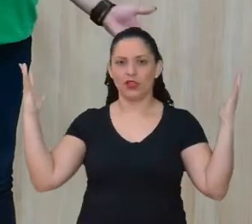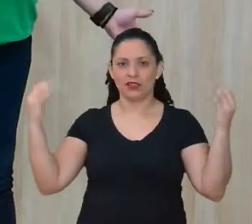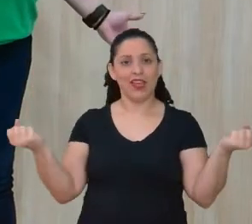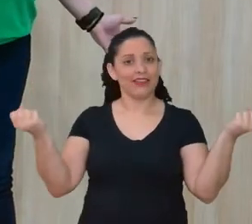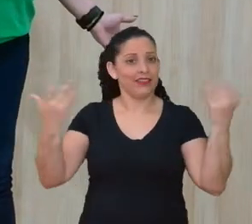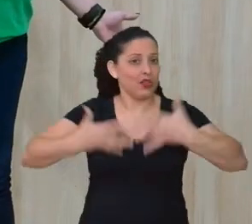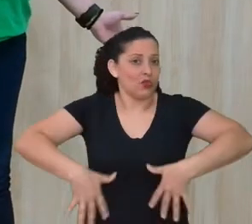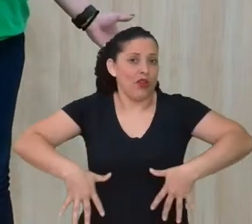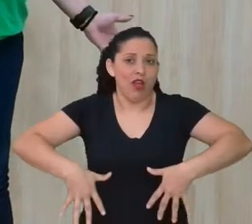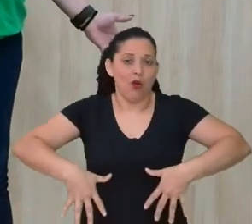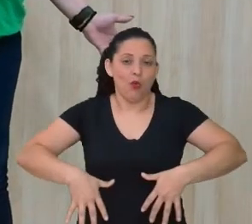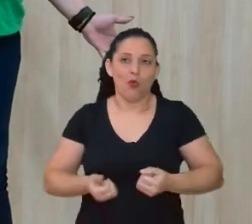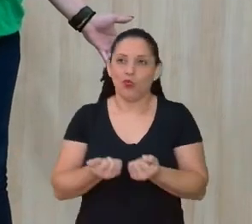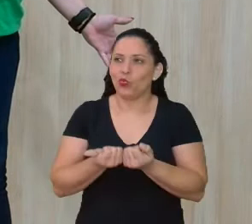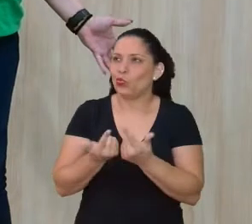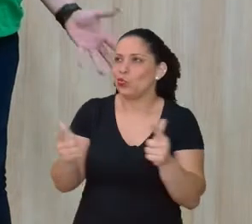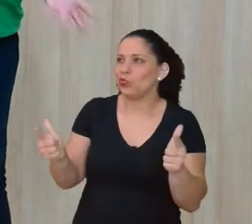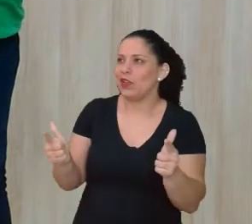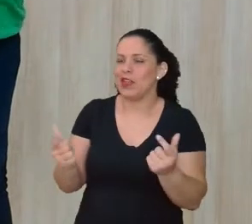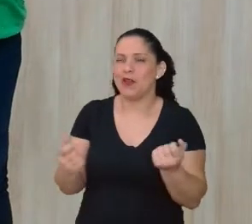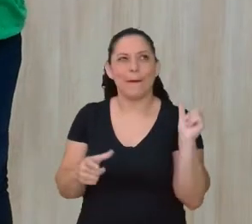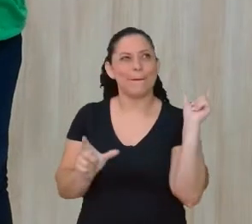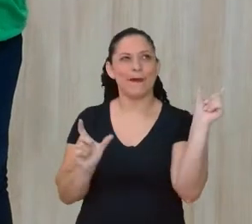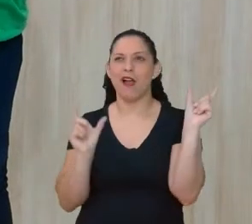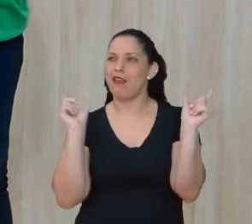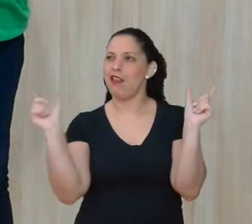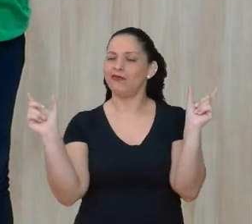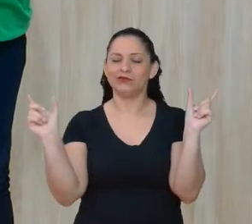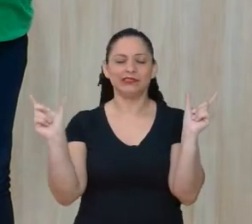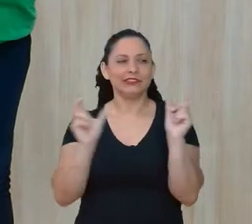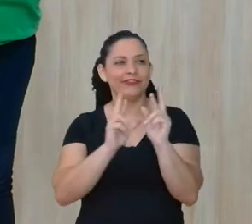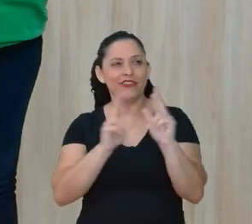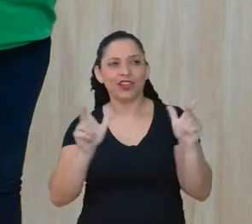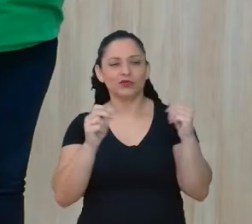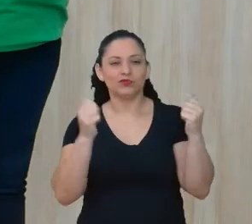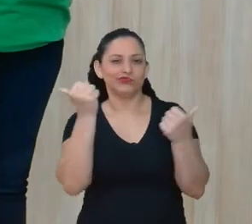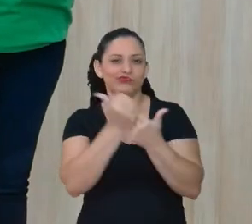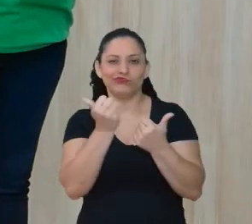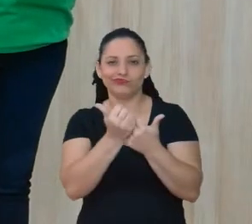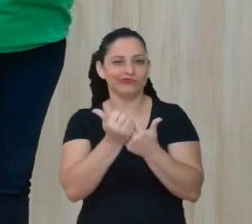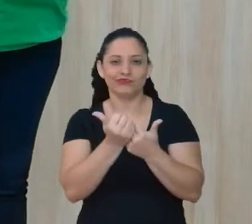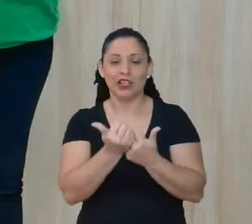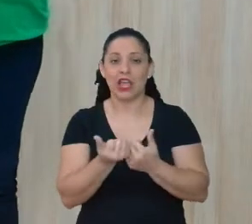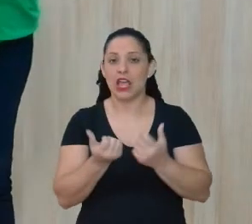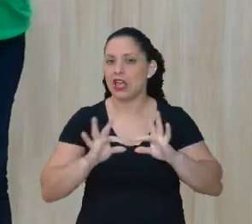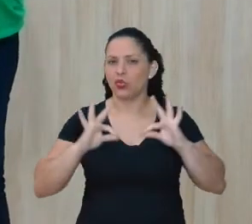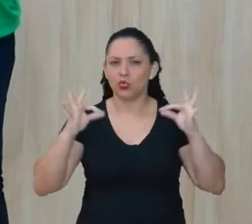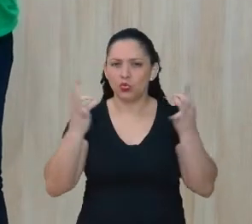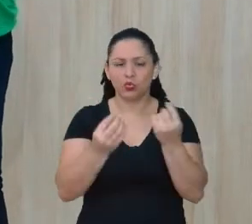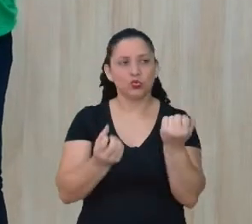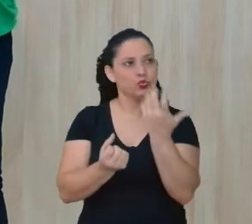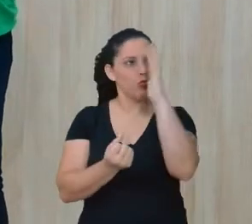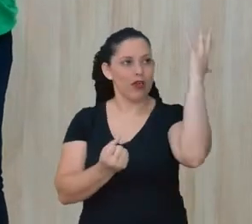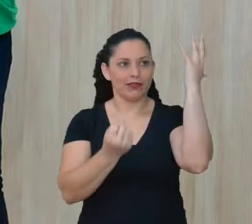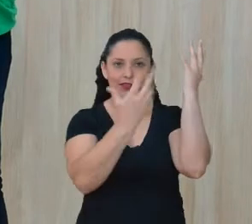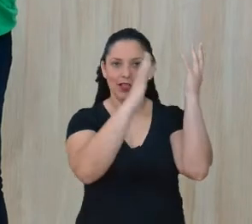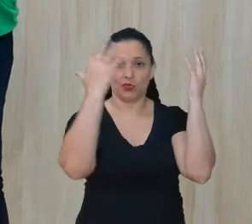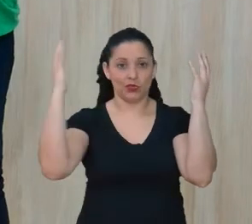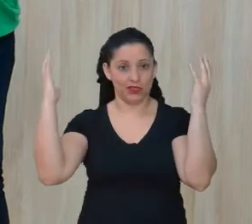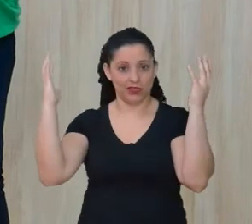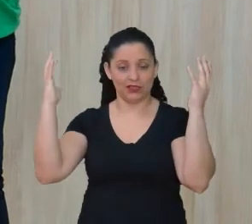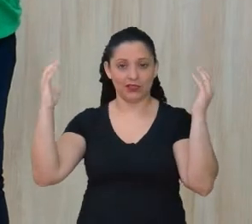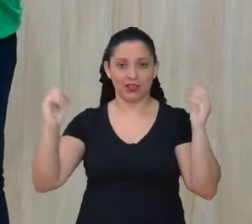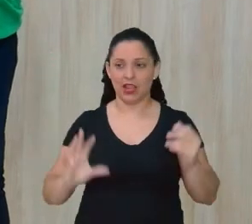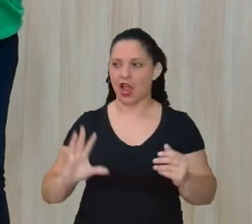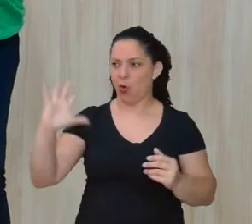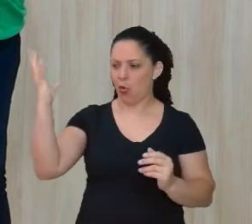naturais, não tem outra palavra, né, professora? Exatamente. Porque é uma coisa que vem da natureza. Então, tudo que vem da natureza, tudo que acontece também com